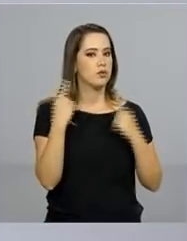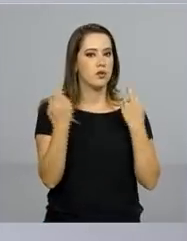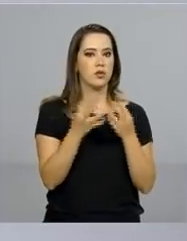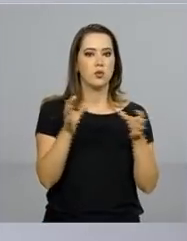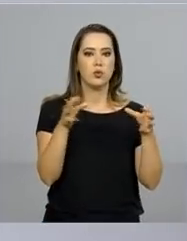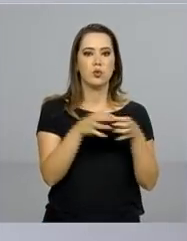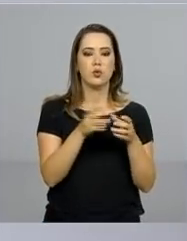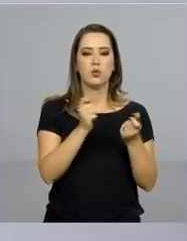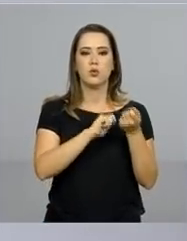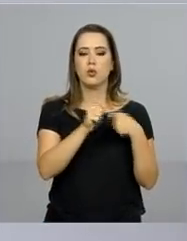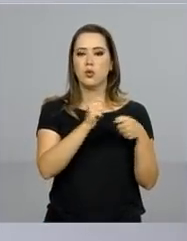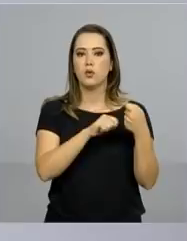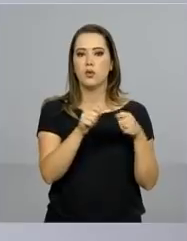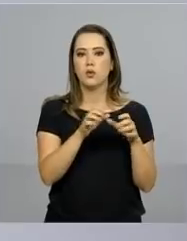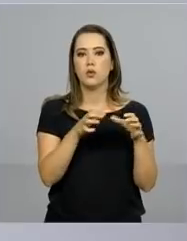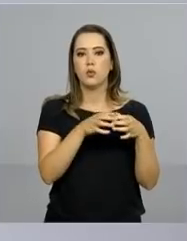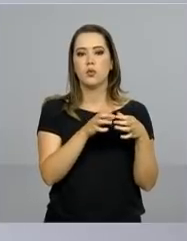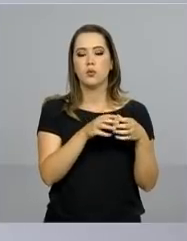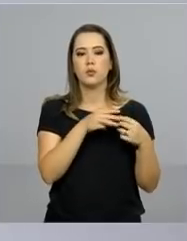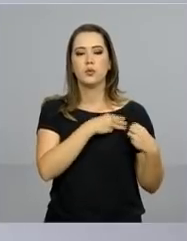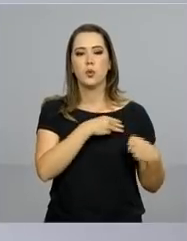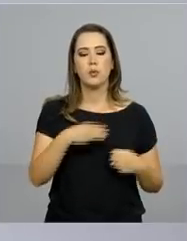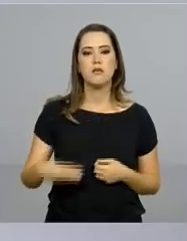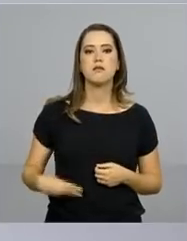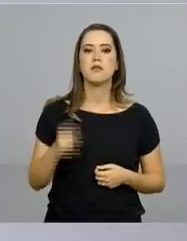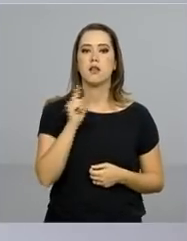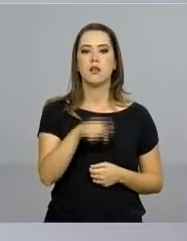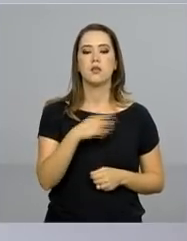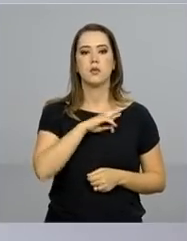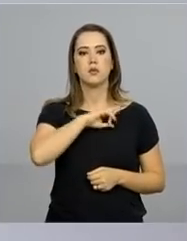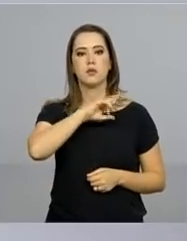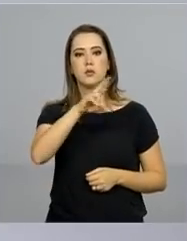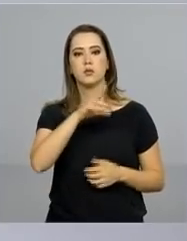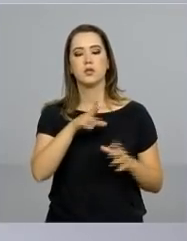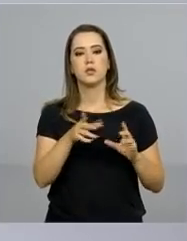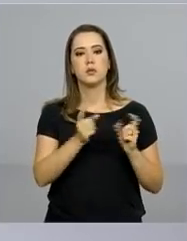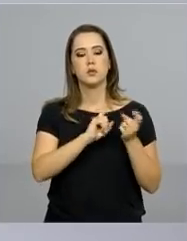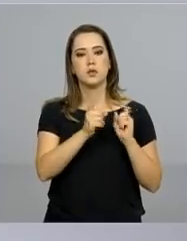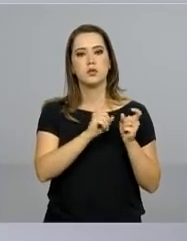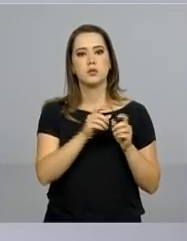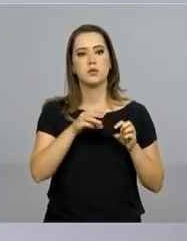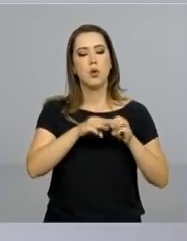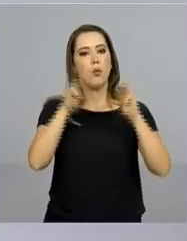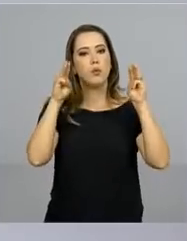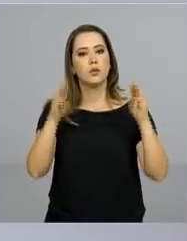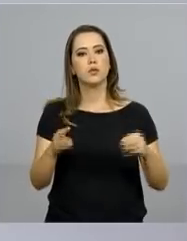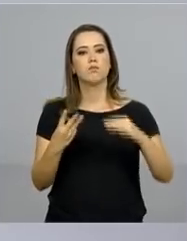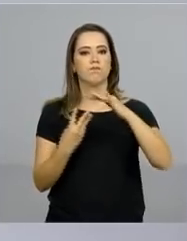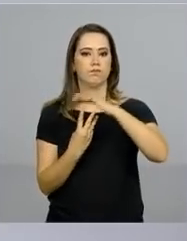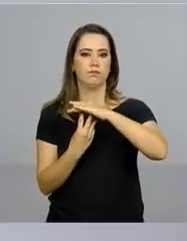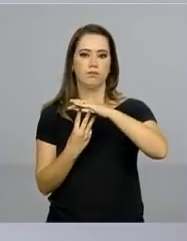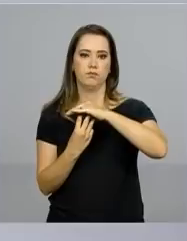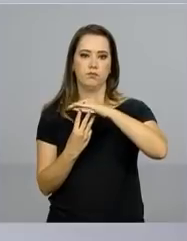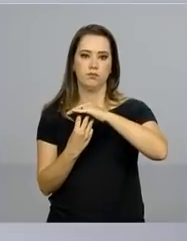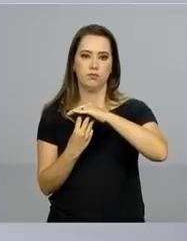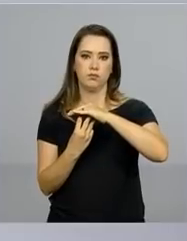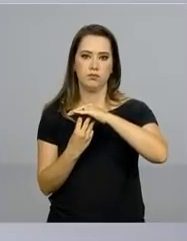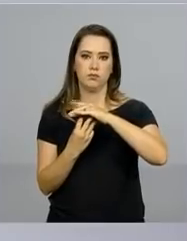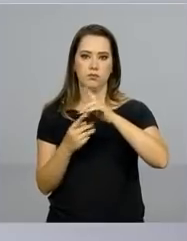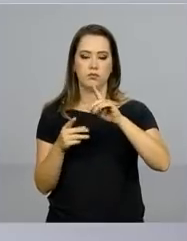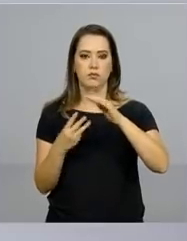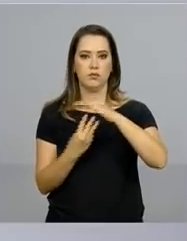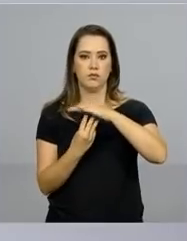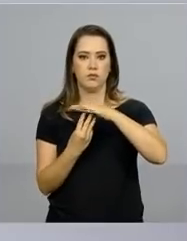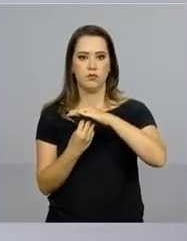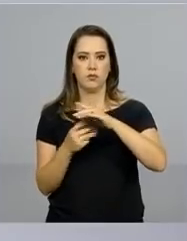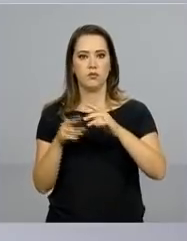Comitê Gestor Interministerial. O grupo é responsável por coordenar a construção do Museu Nacional, a reconstrução do